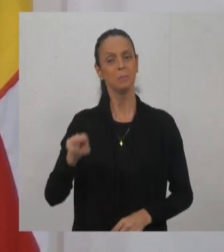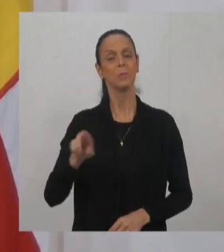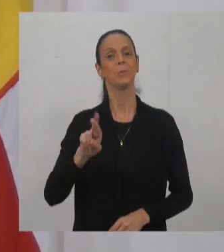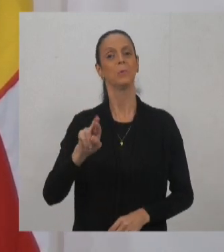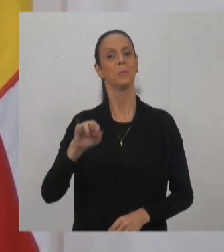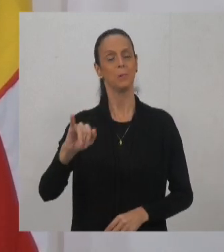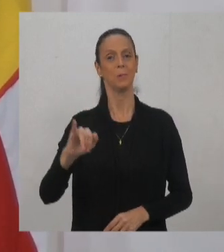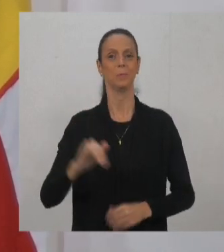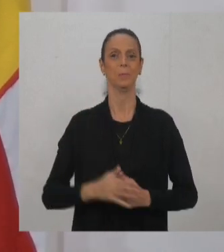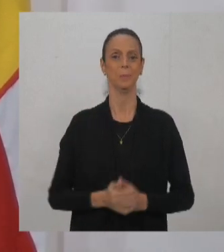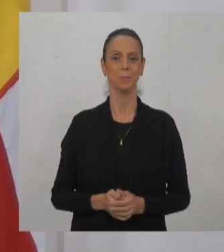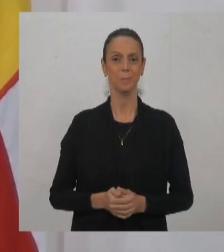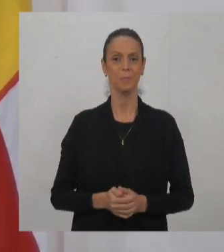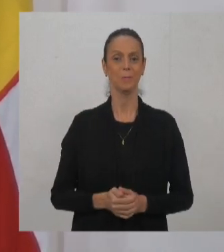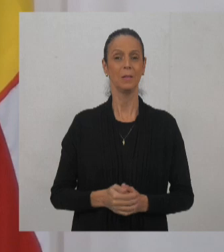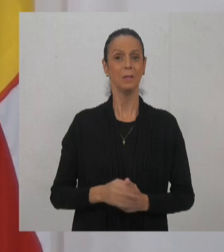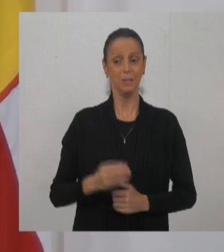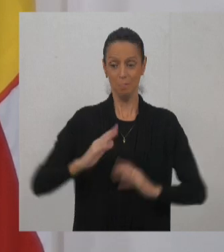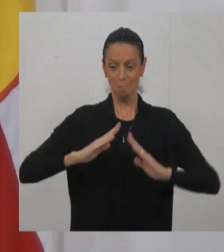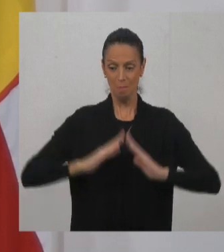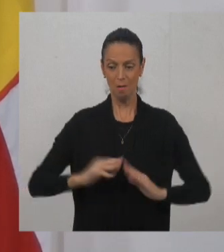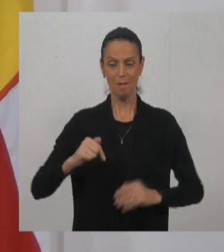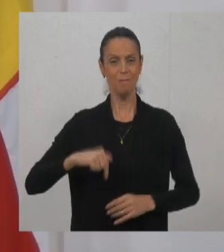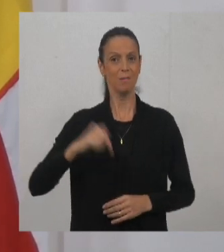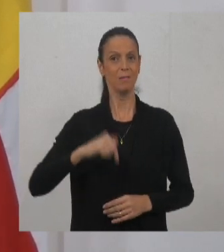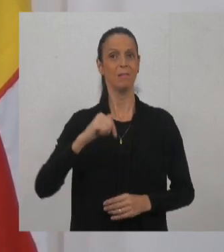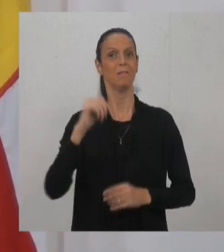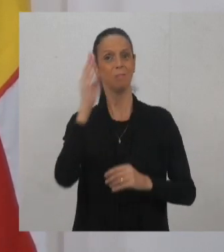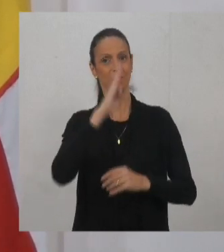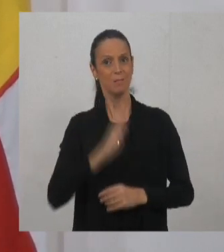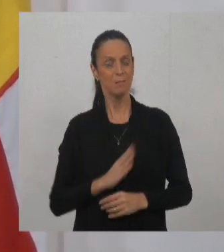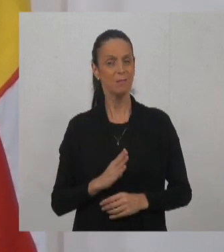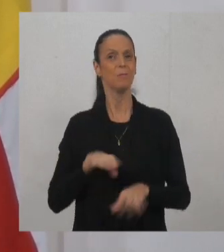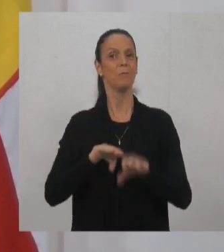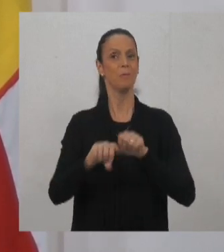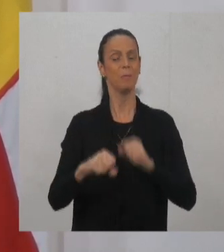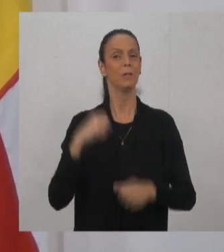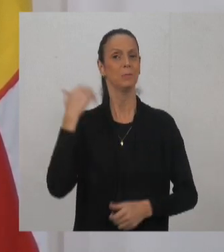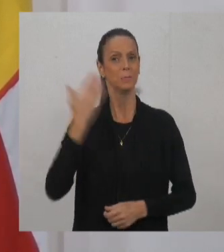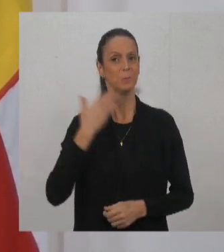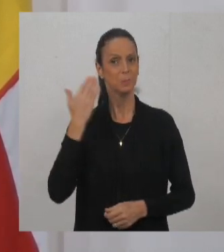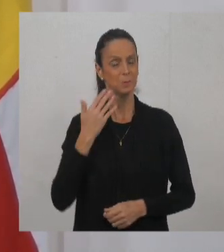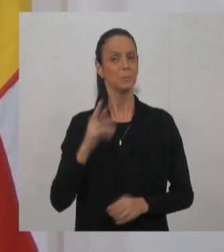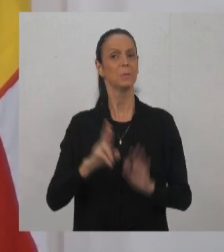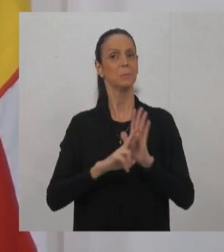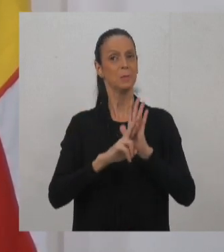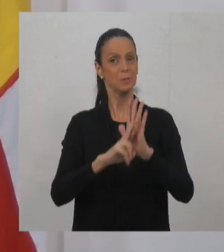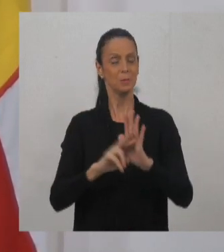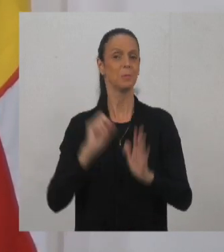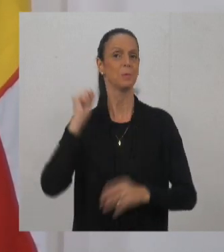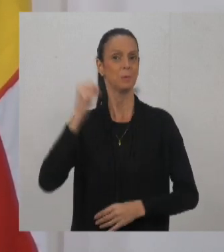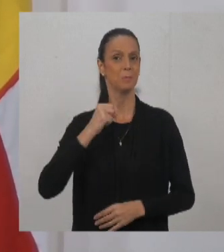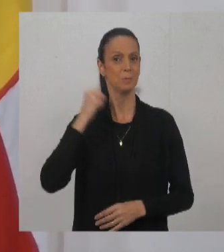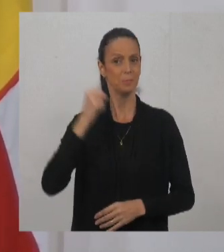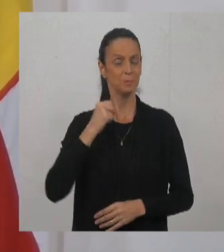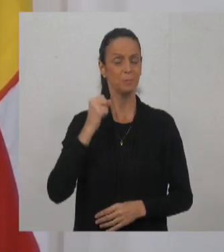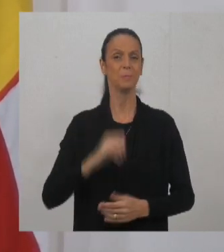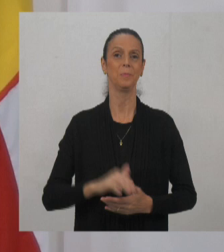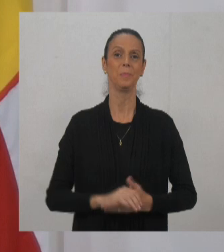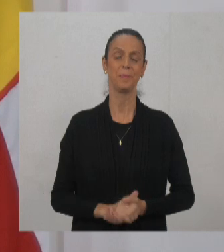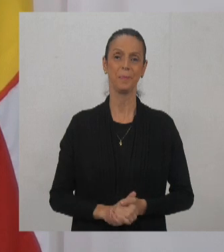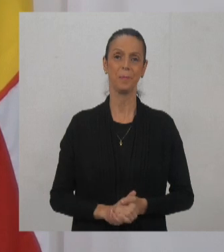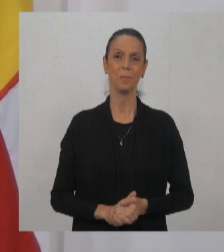Por um cidadão brasileiro, advogado, símbolo do Senado, né, patrono do nosso Senado,